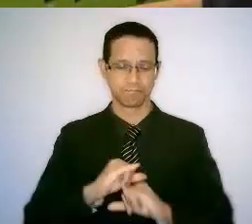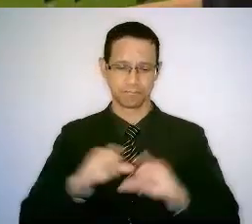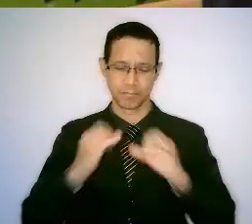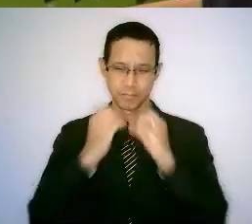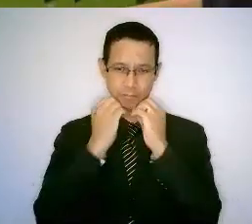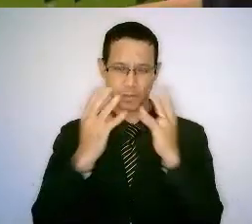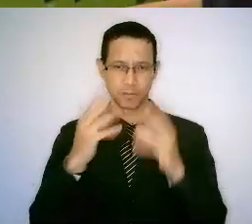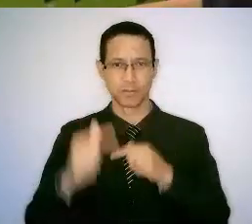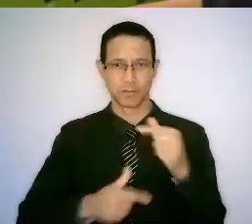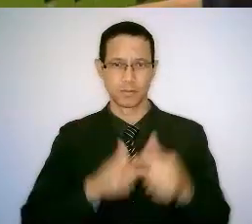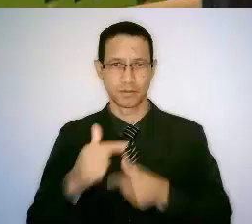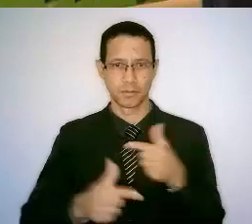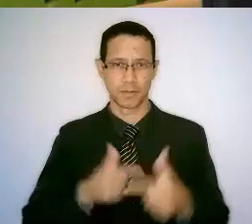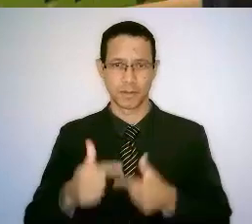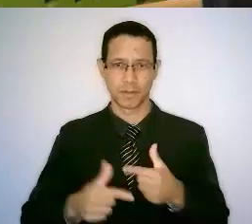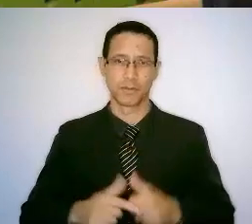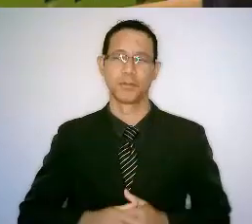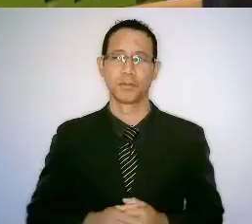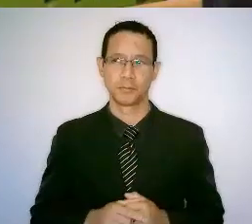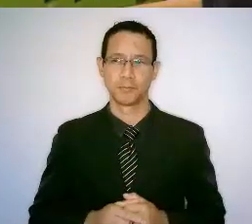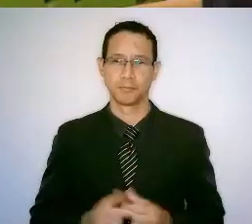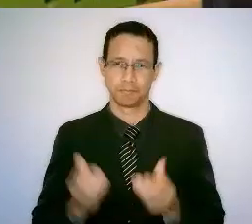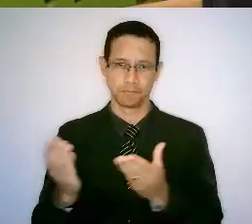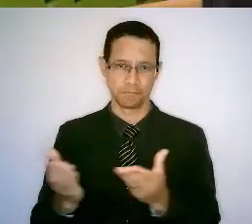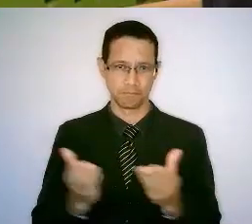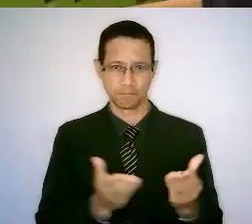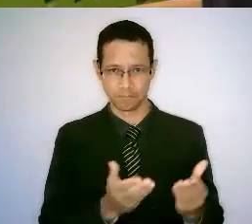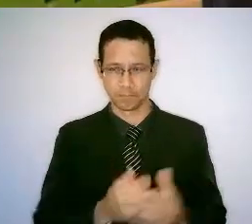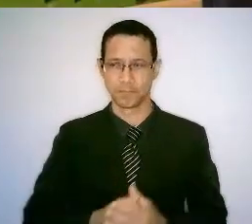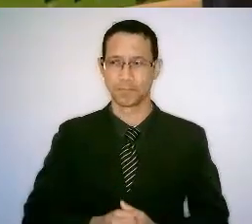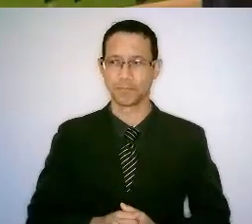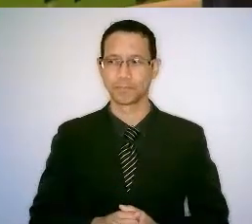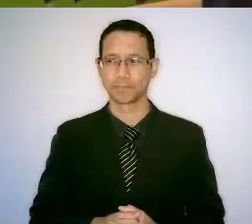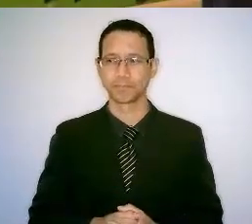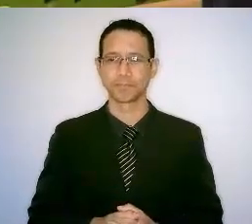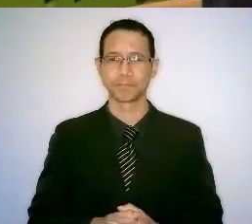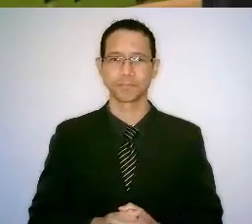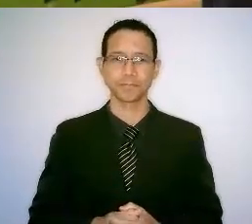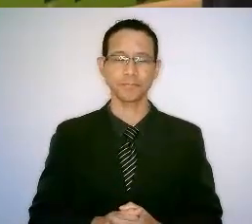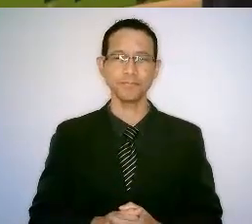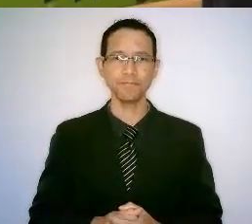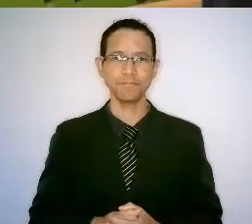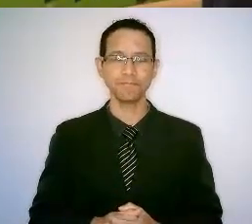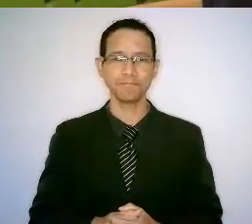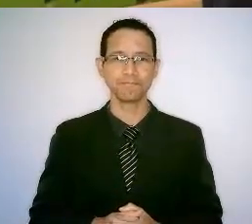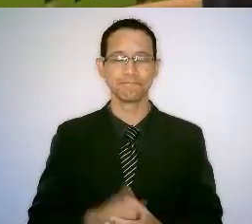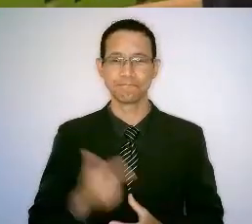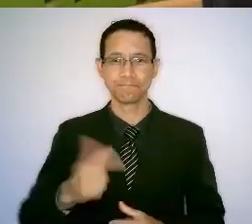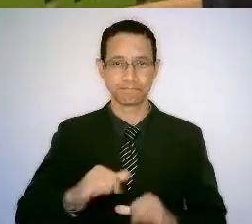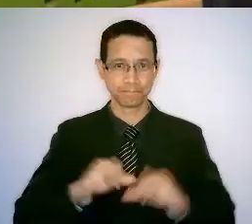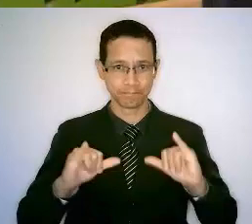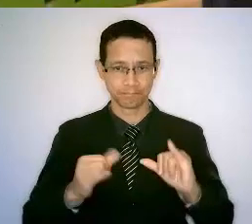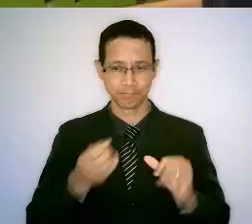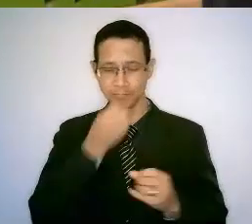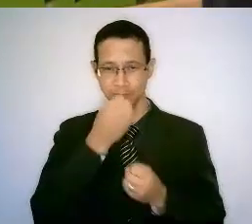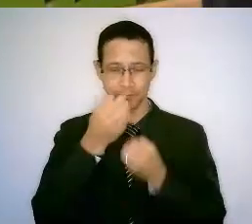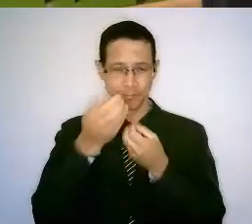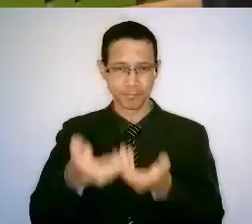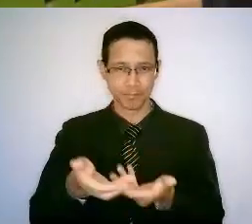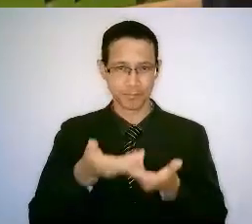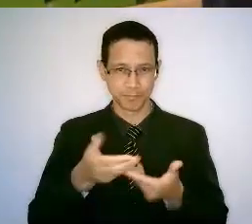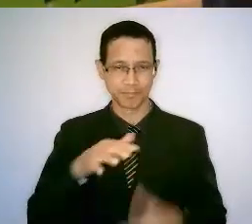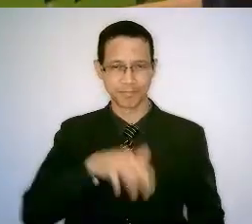trabalho para os senhores e reafirmar que sejam muito bem-vindos às terras